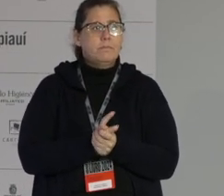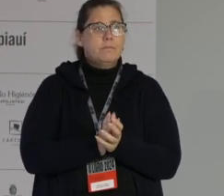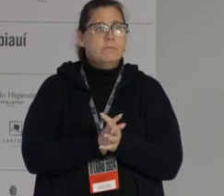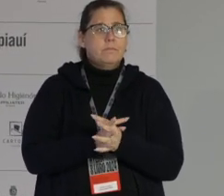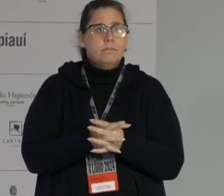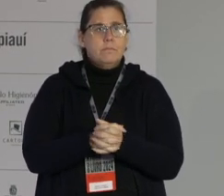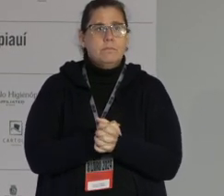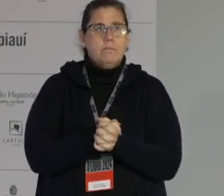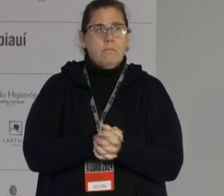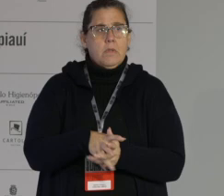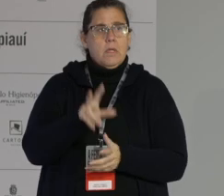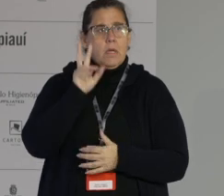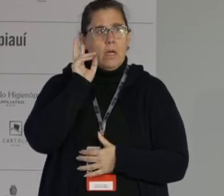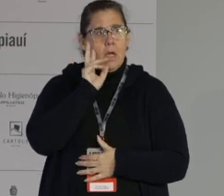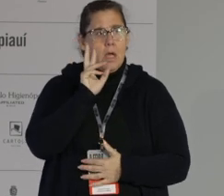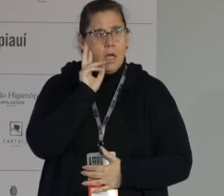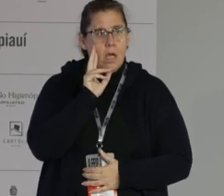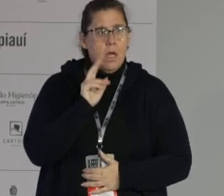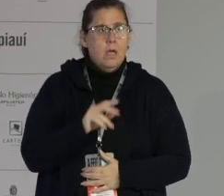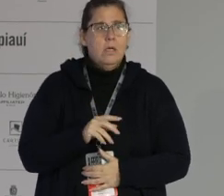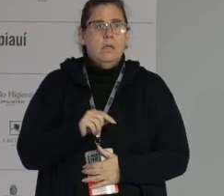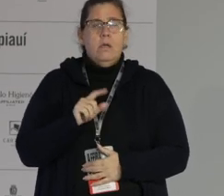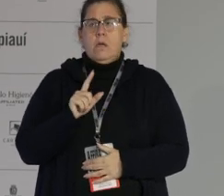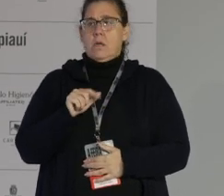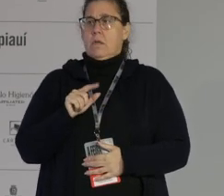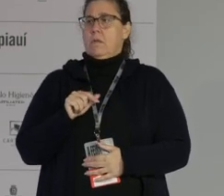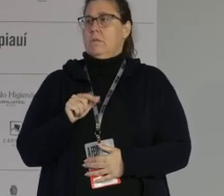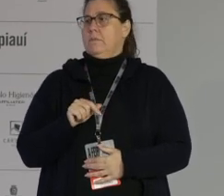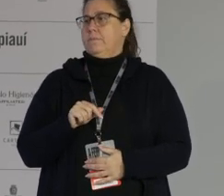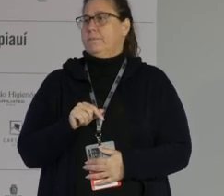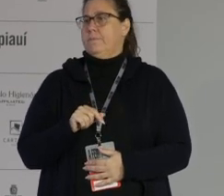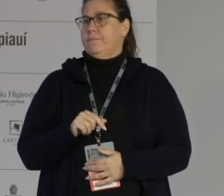o História da Feiura, que é o terceiro conto, que é